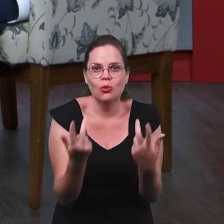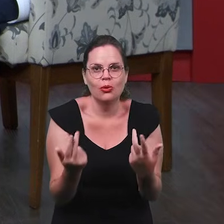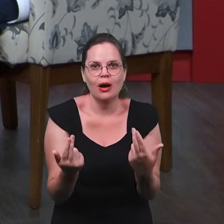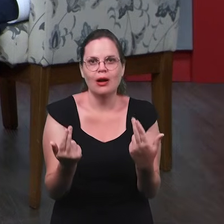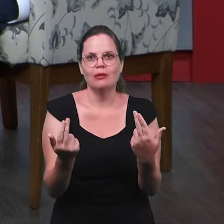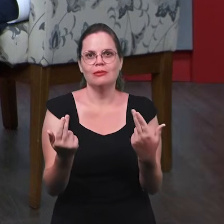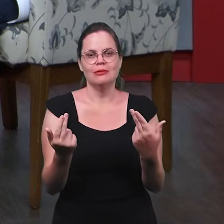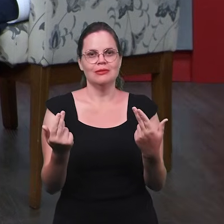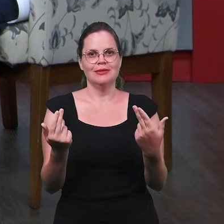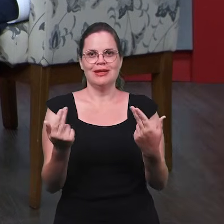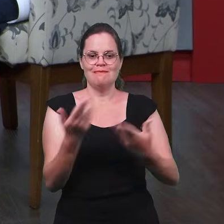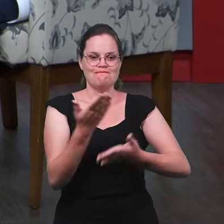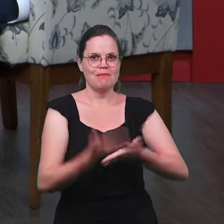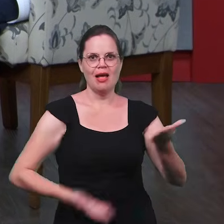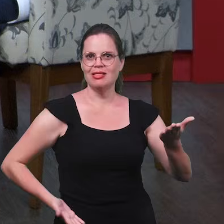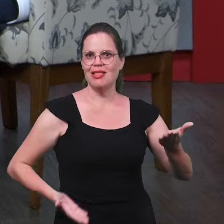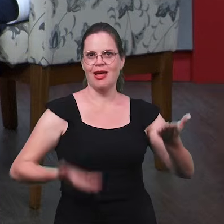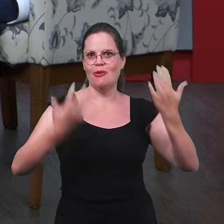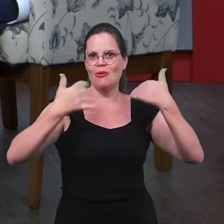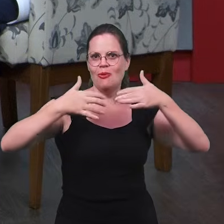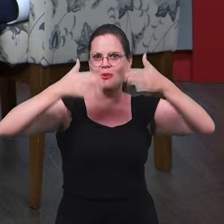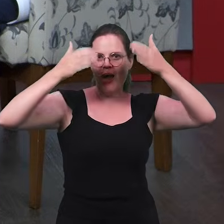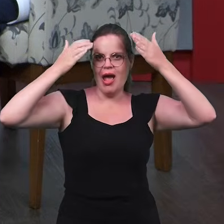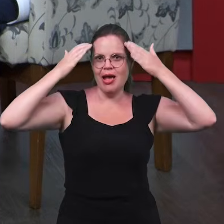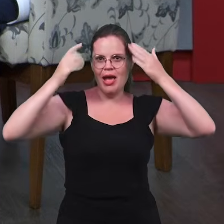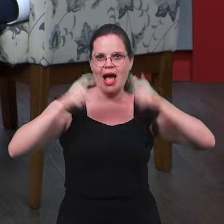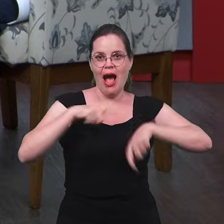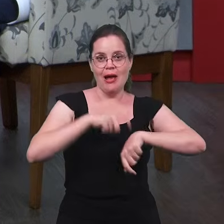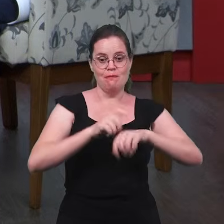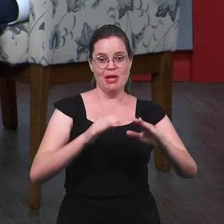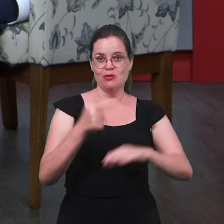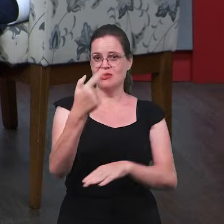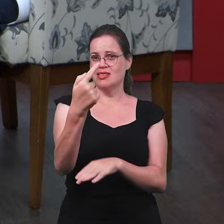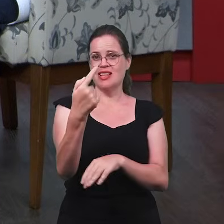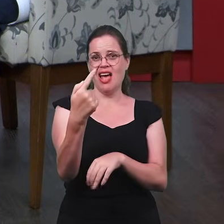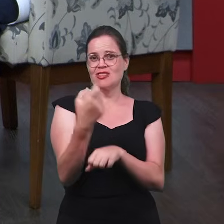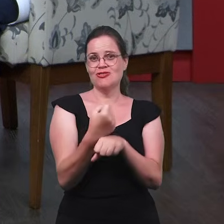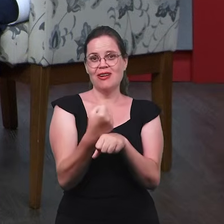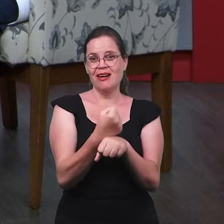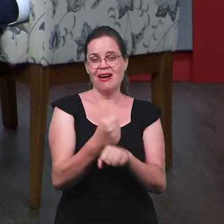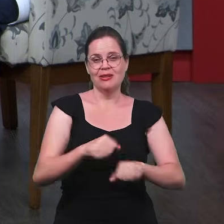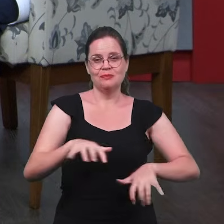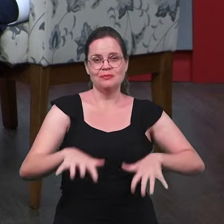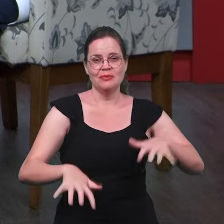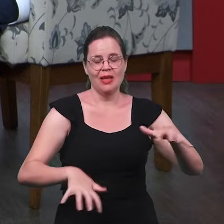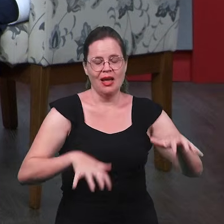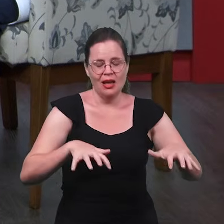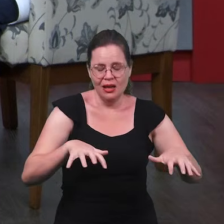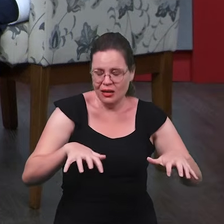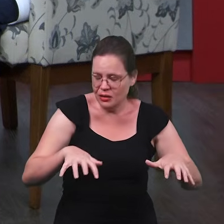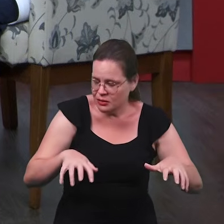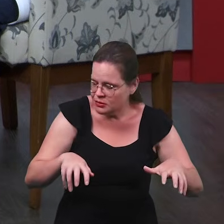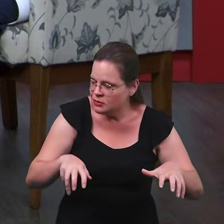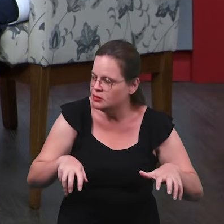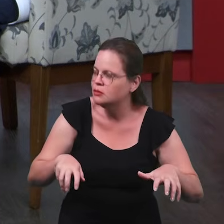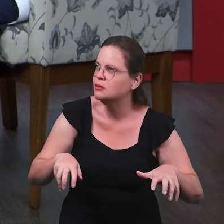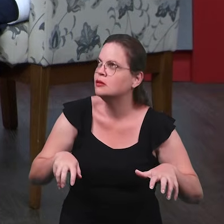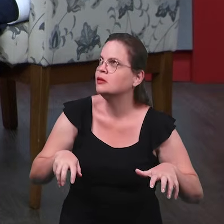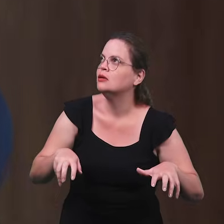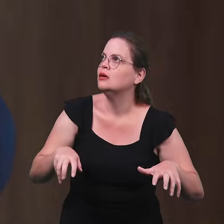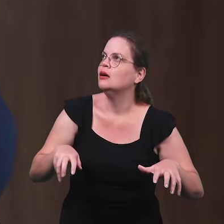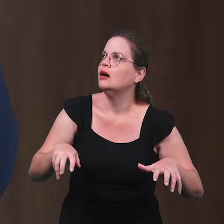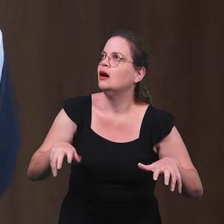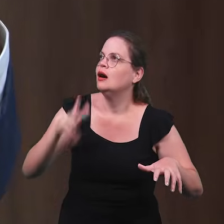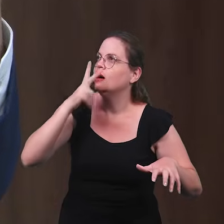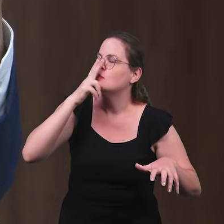momento da sua loucura, ele olha para o céu e o entendimento voltou, entrou nele novamente.